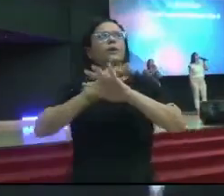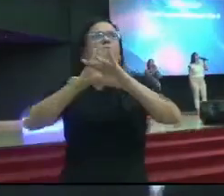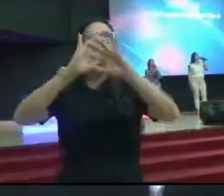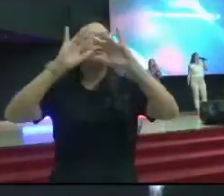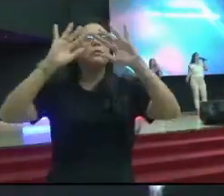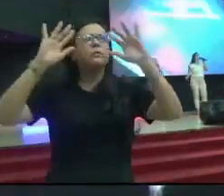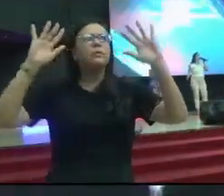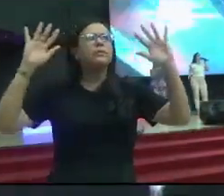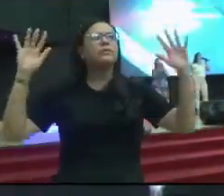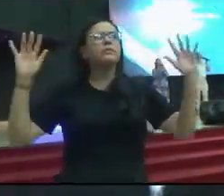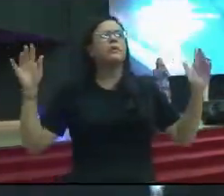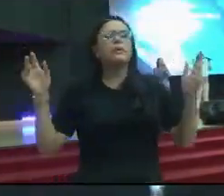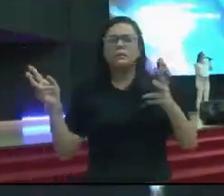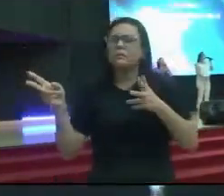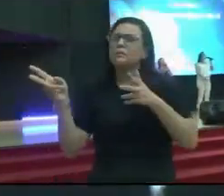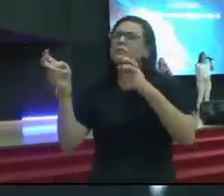glória.